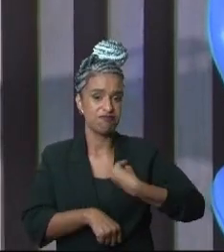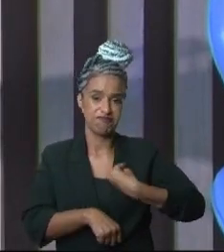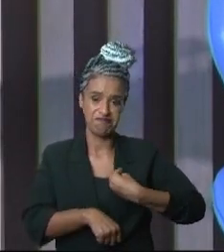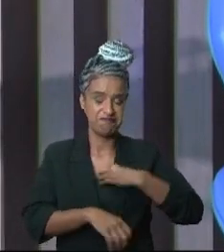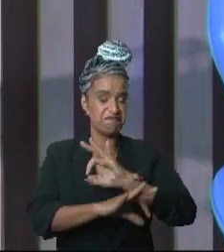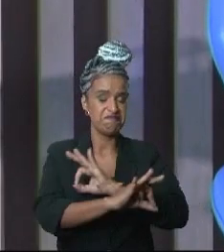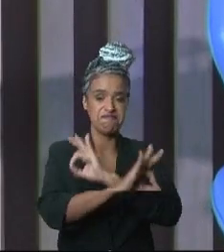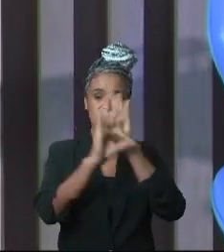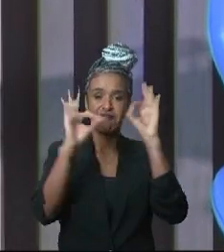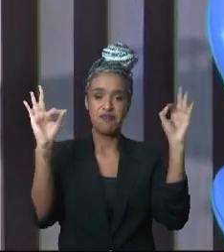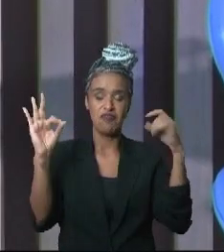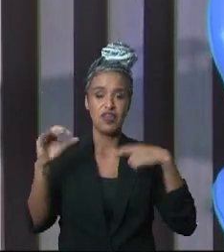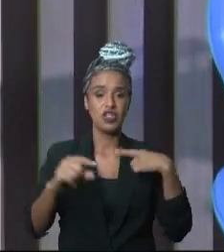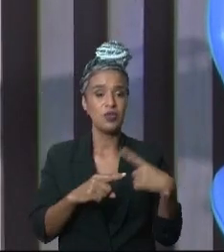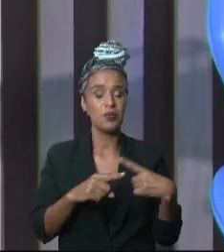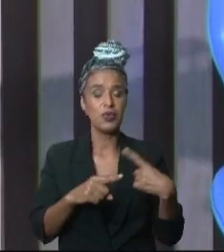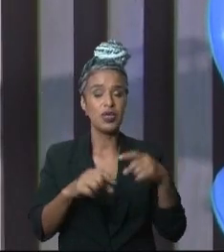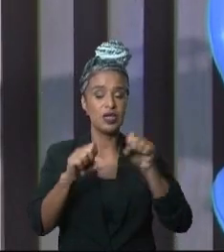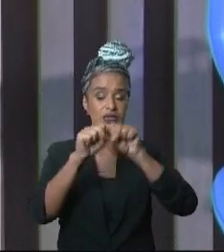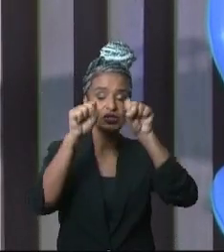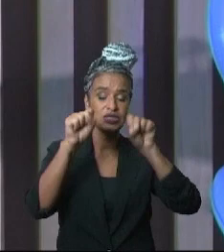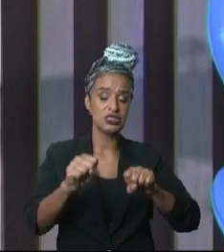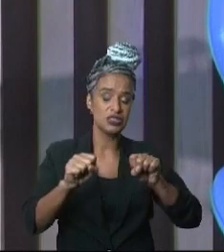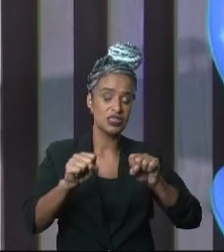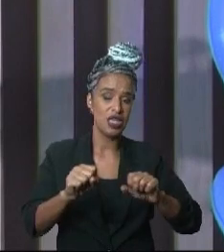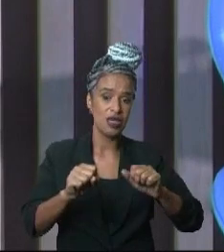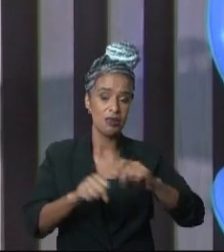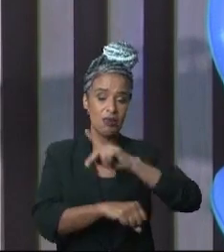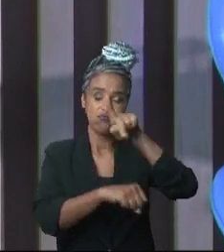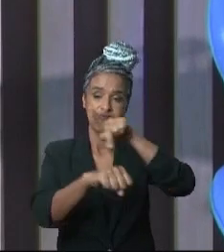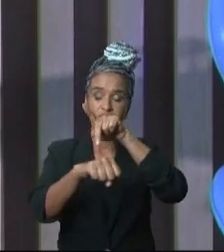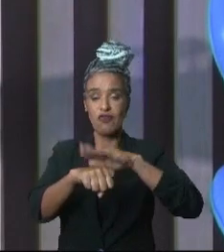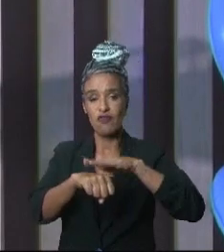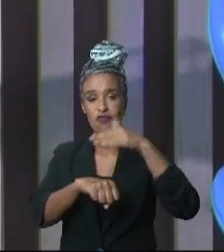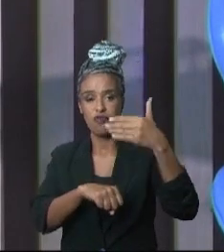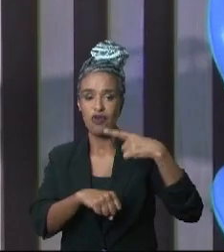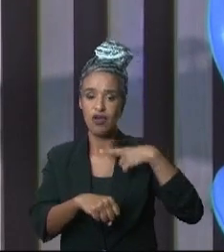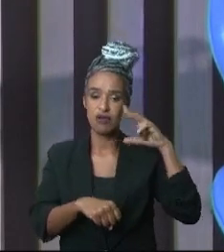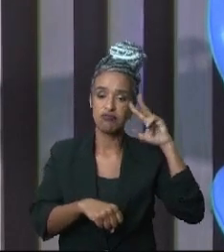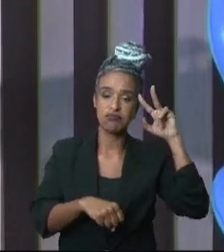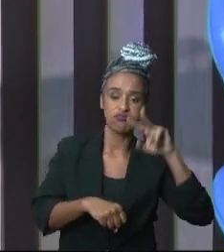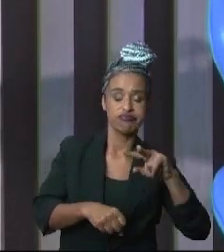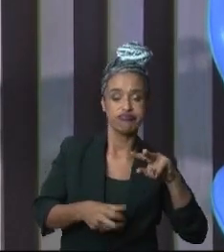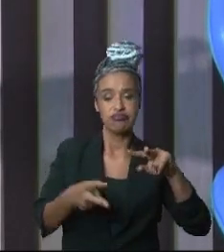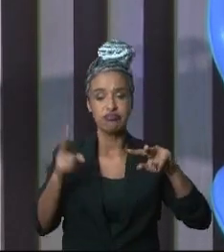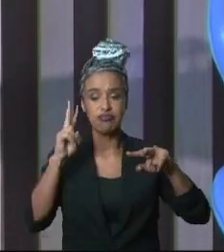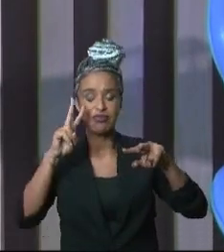en una perfecta tormenta porque el sistema, el orden internacional que fue alcanzado,